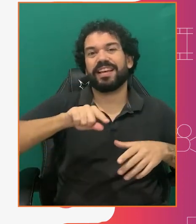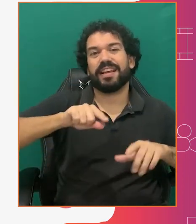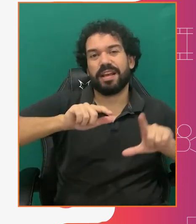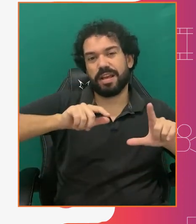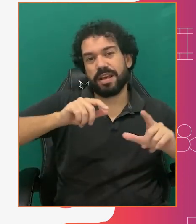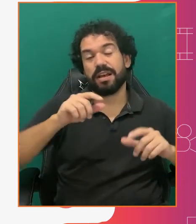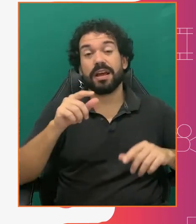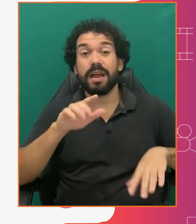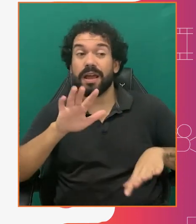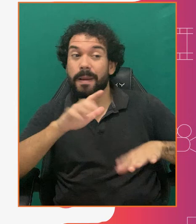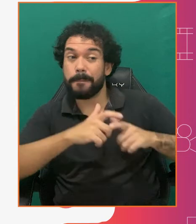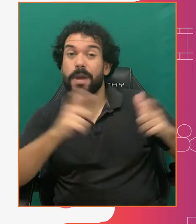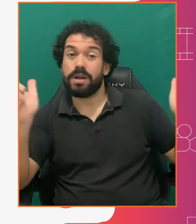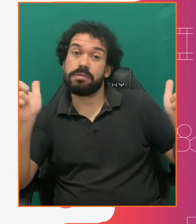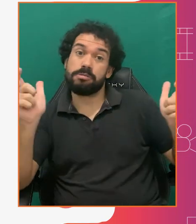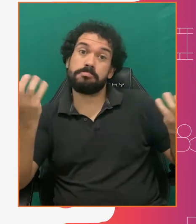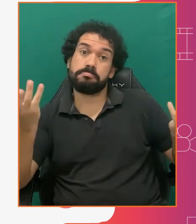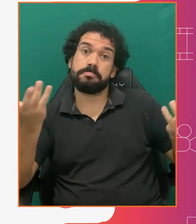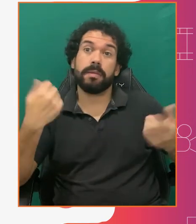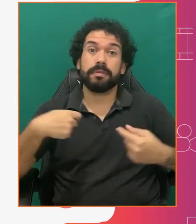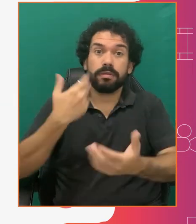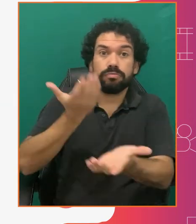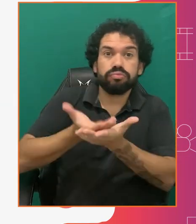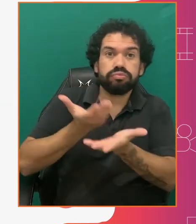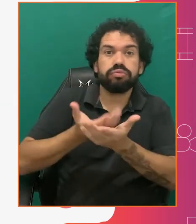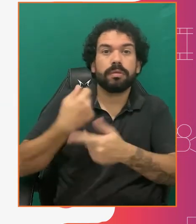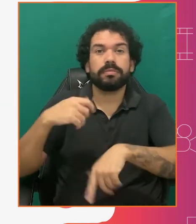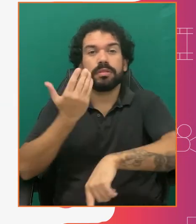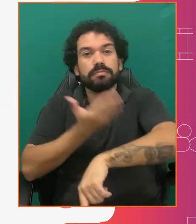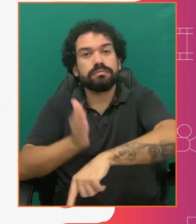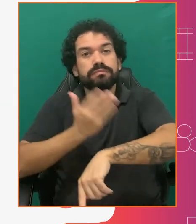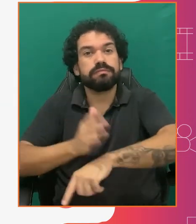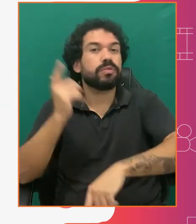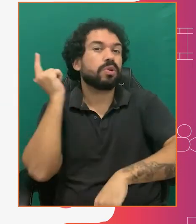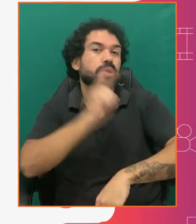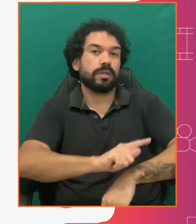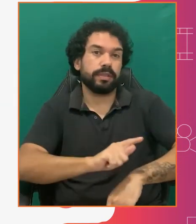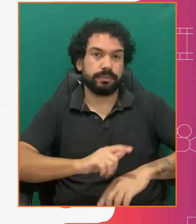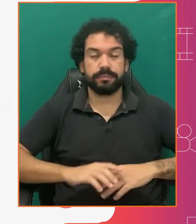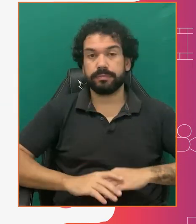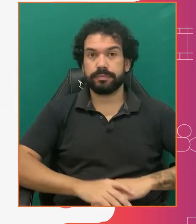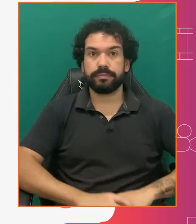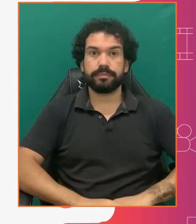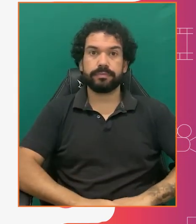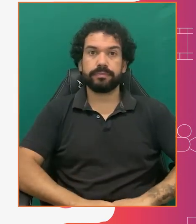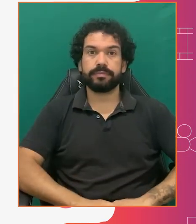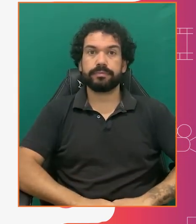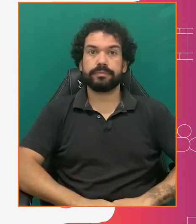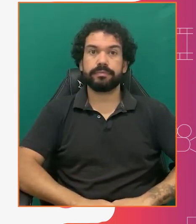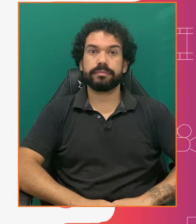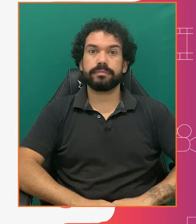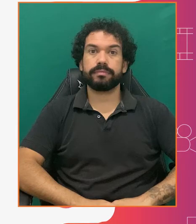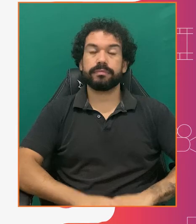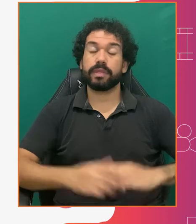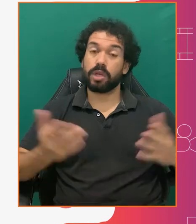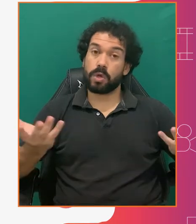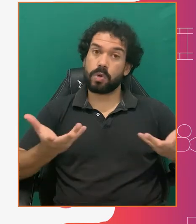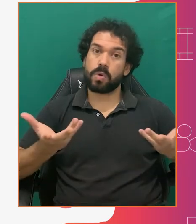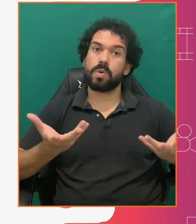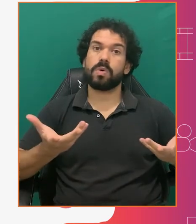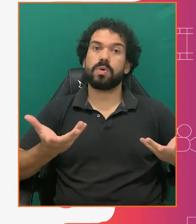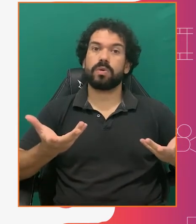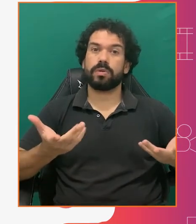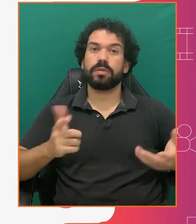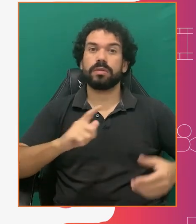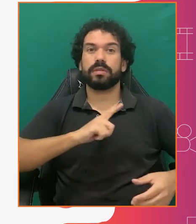vezes, e só estudando, só praticando que você consegue fazer esse tipo de coisa. Hoje em dia